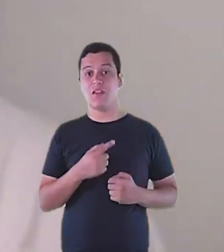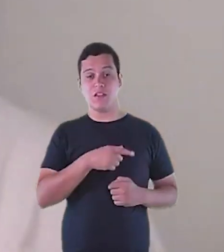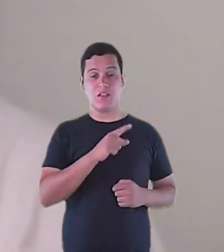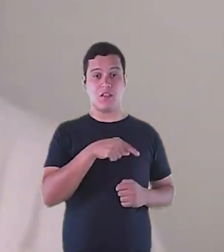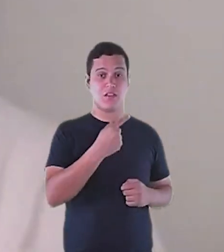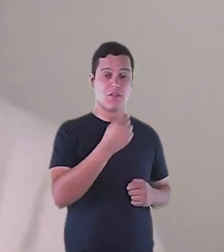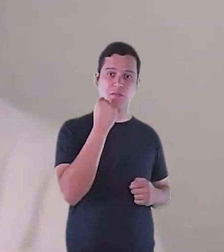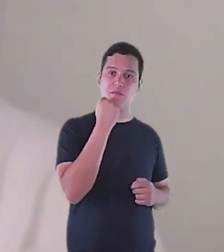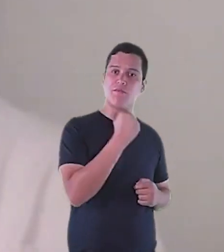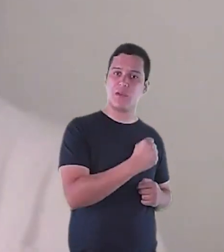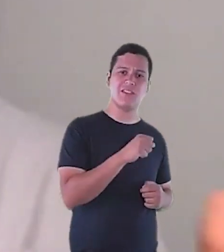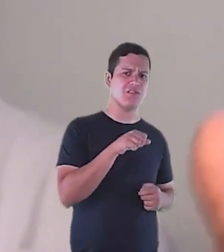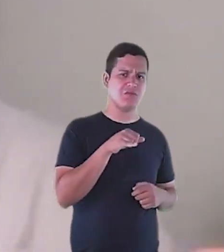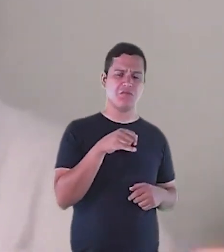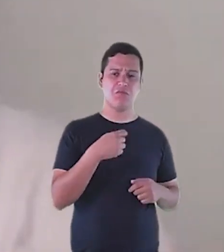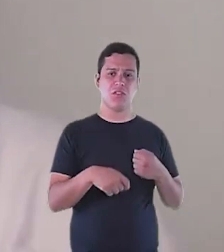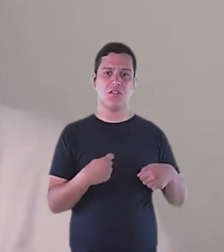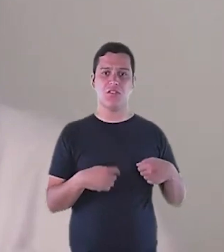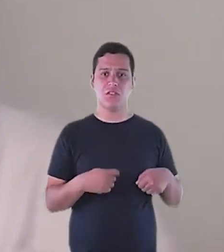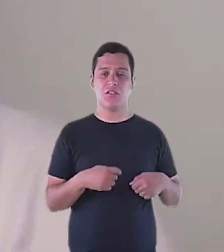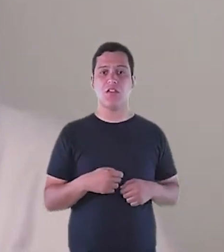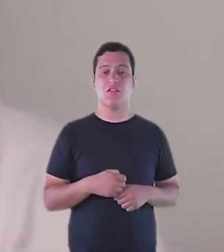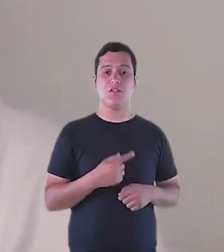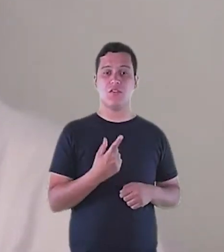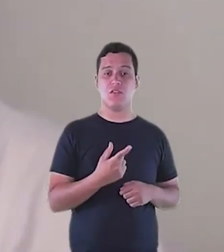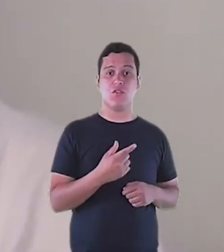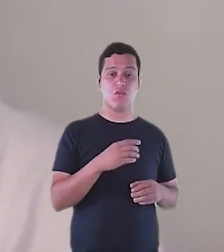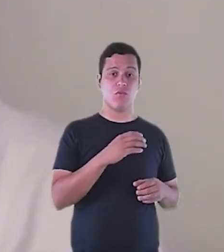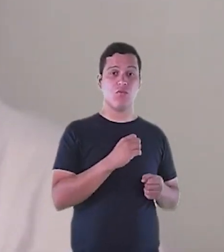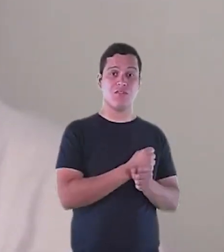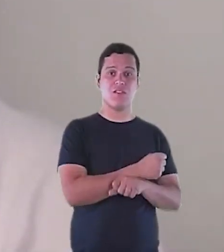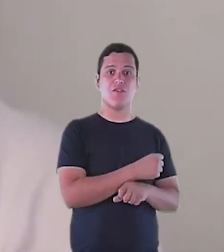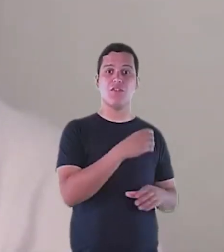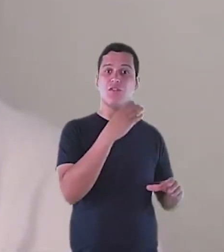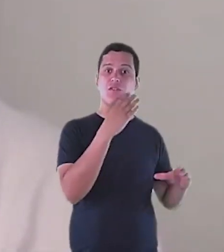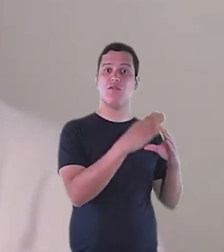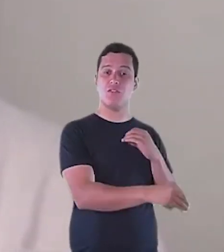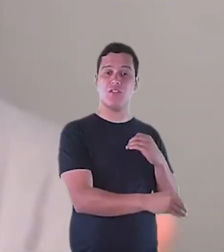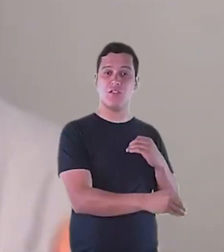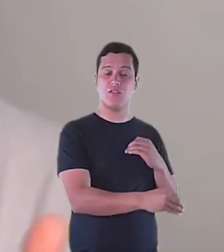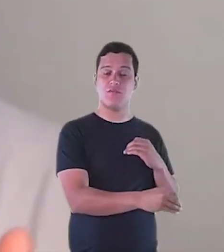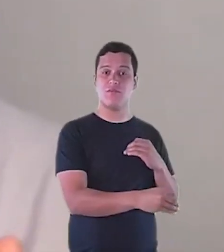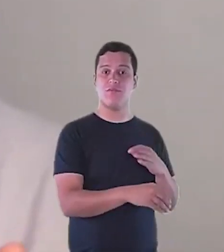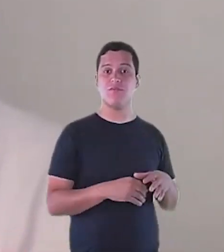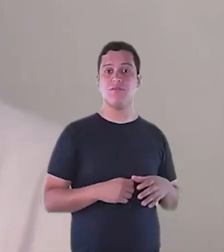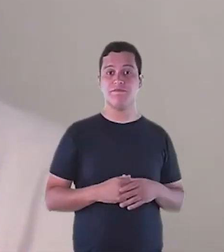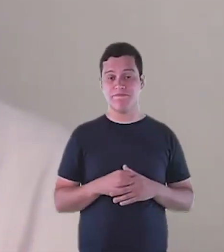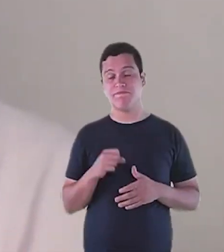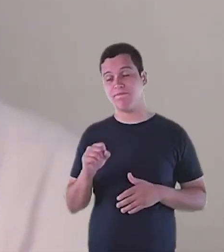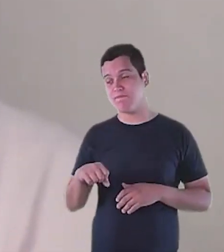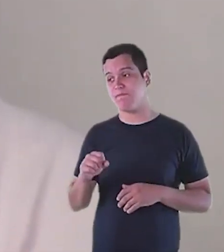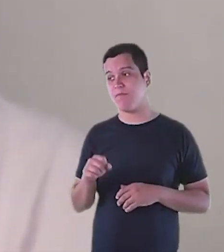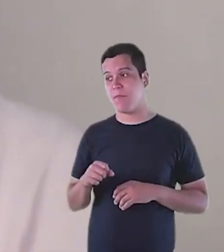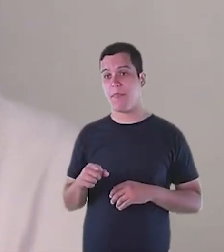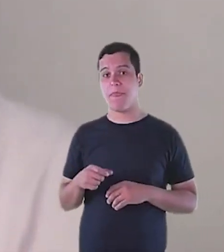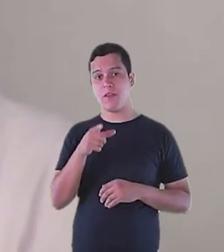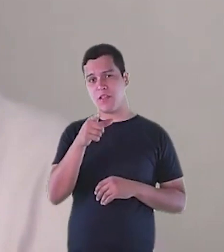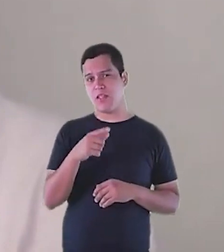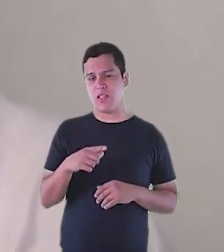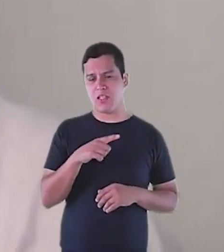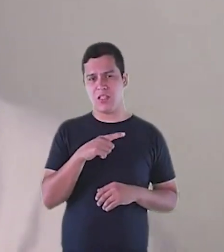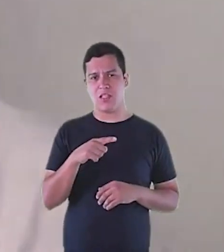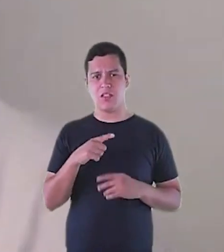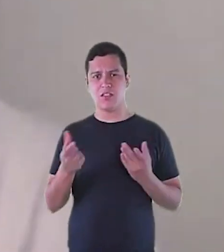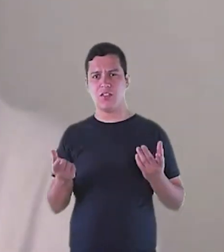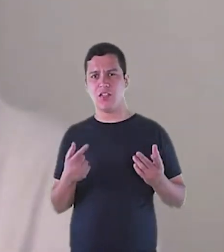quando necessário, escravo fugido, e devolver o escravo fugido para os seus senhores. E aí ele tinha